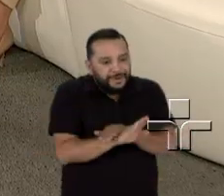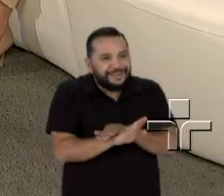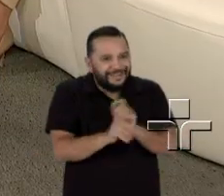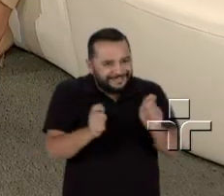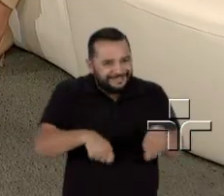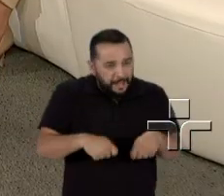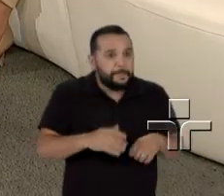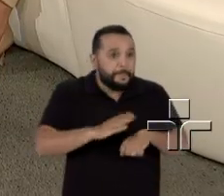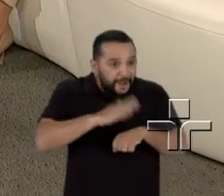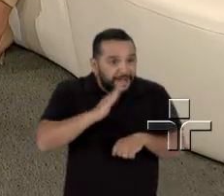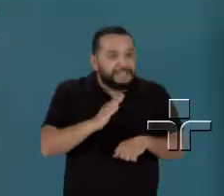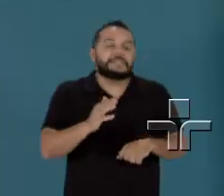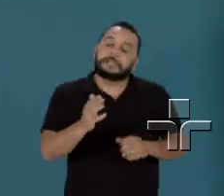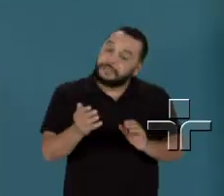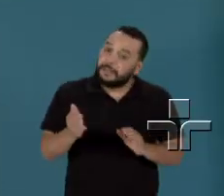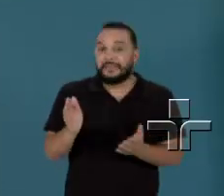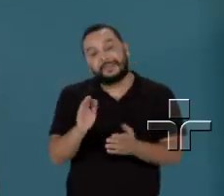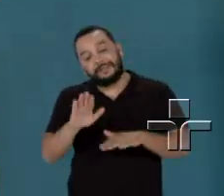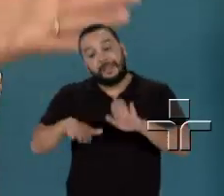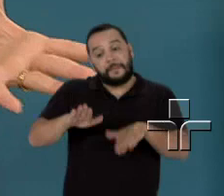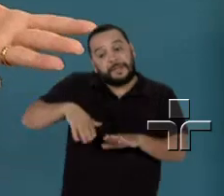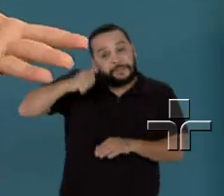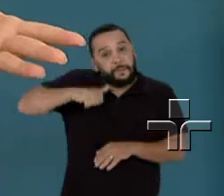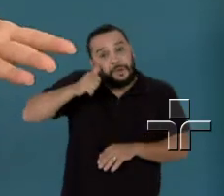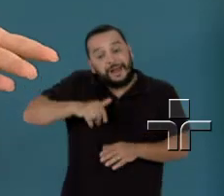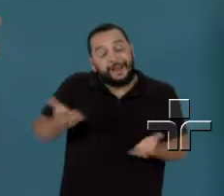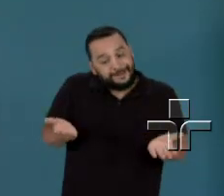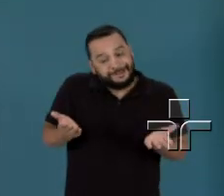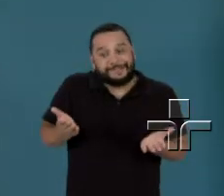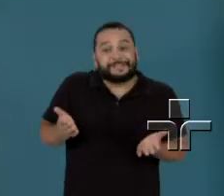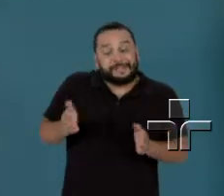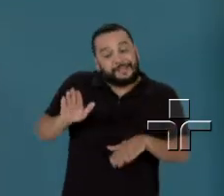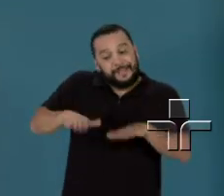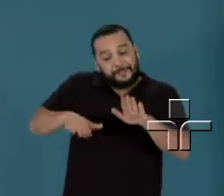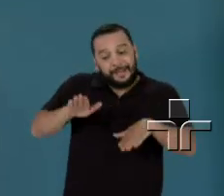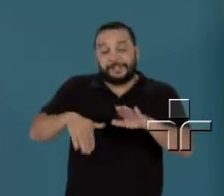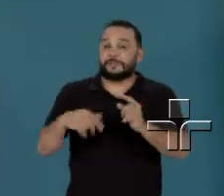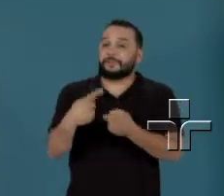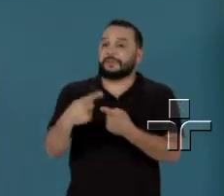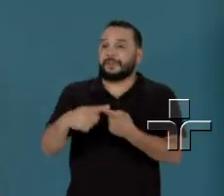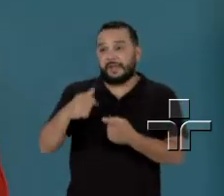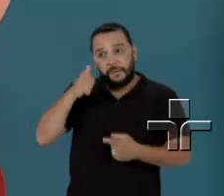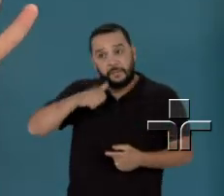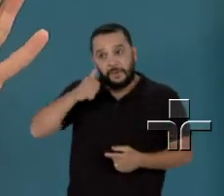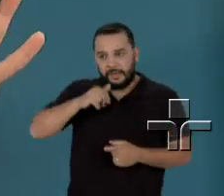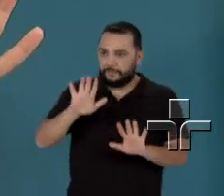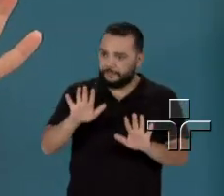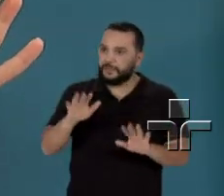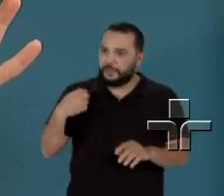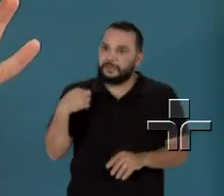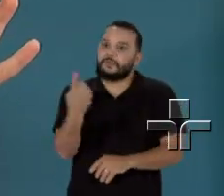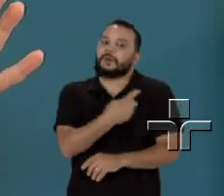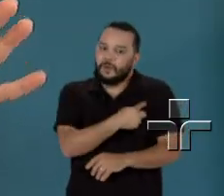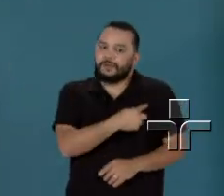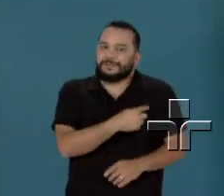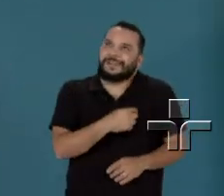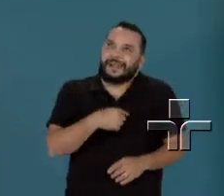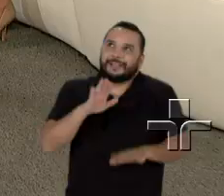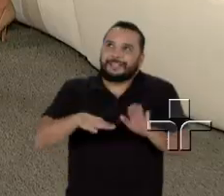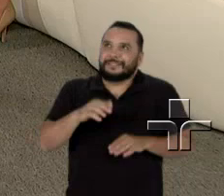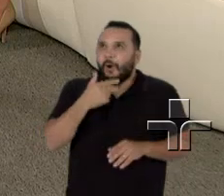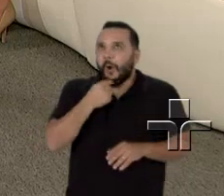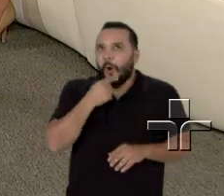é às vezes sim porque o que qualquer questão aí da mulher dificilmente a pesar que a gente tem fama de gasto né